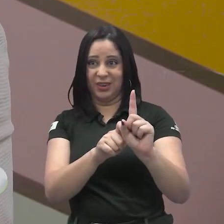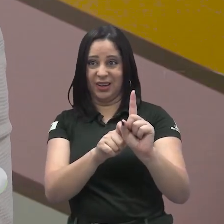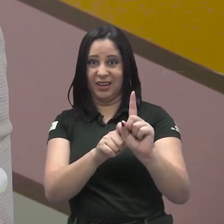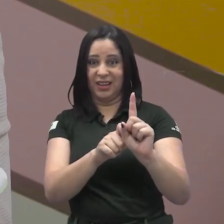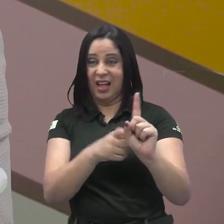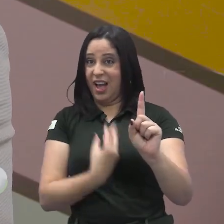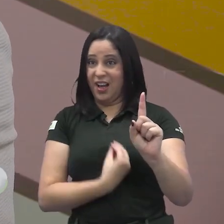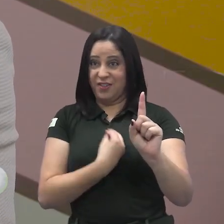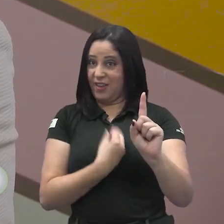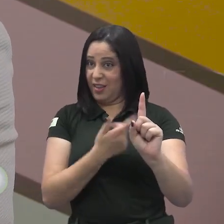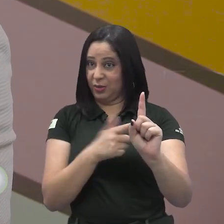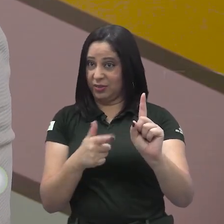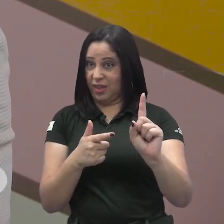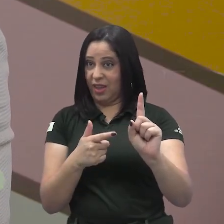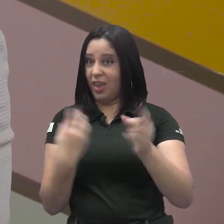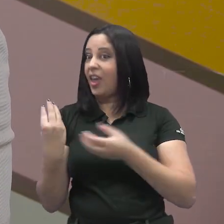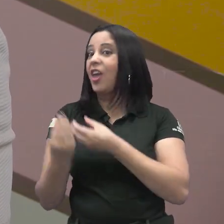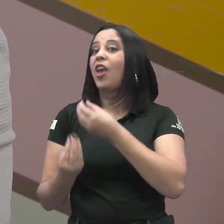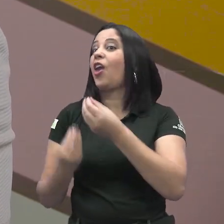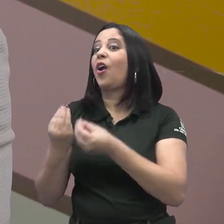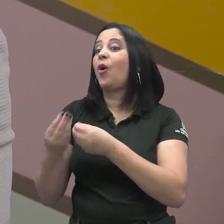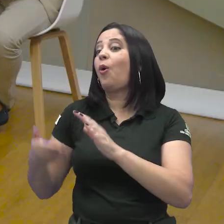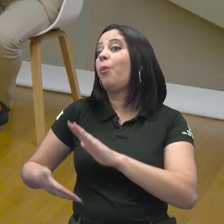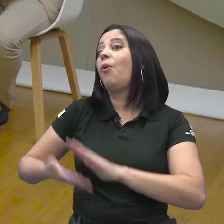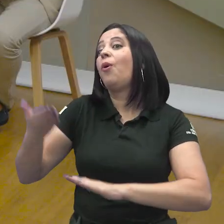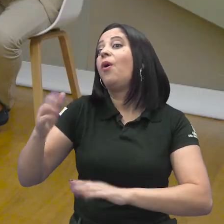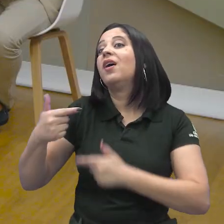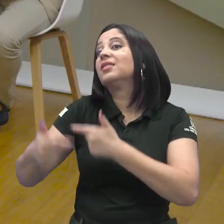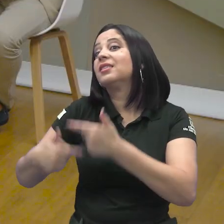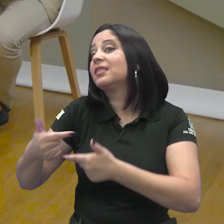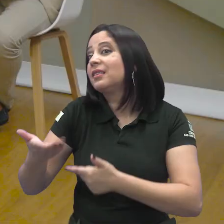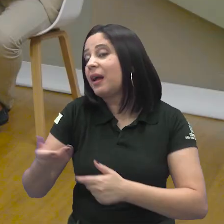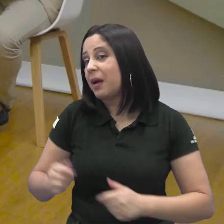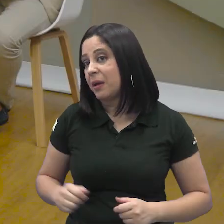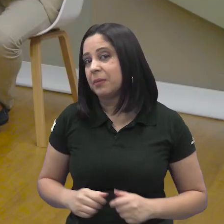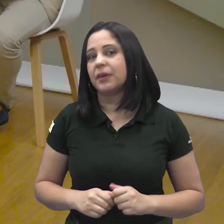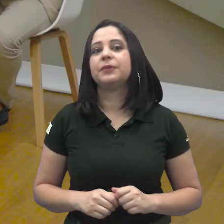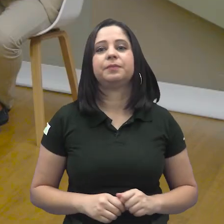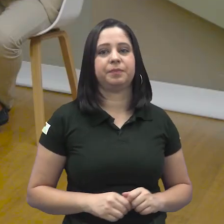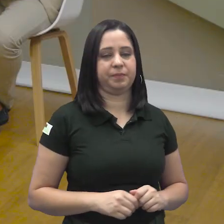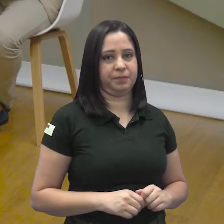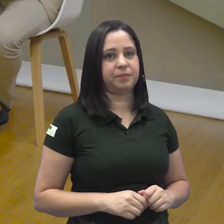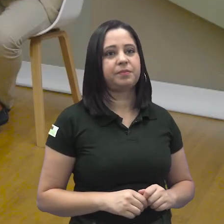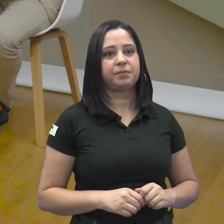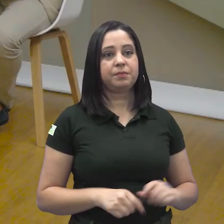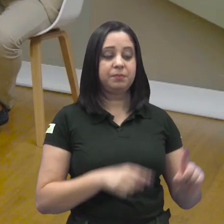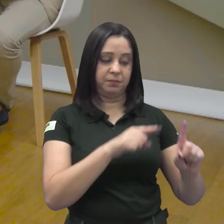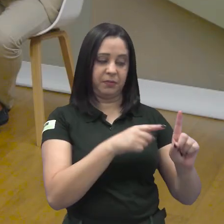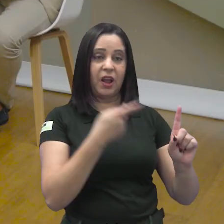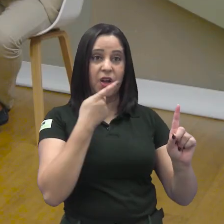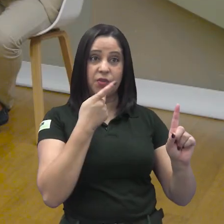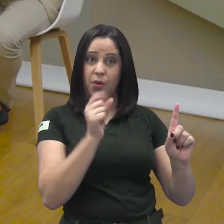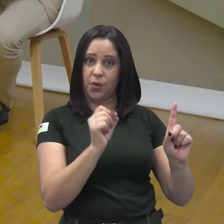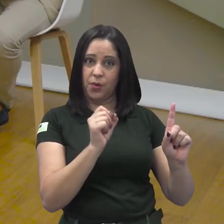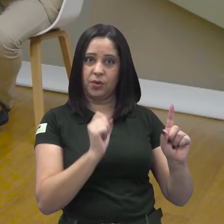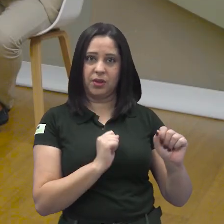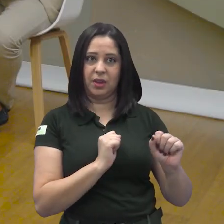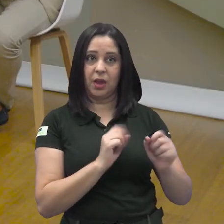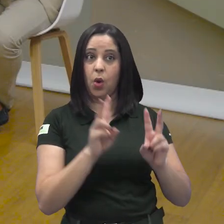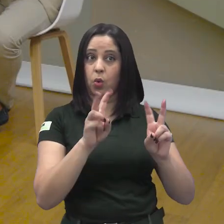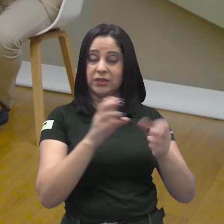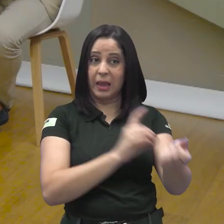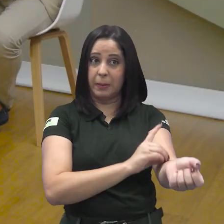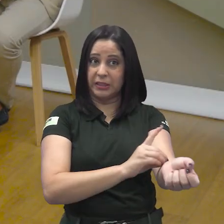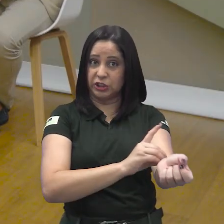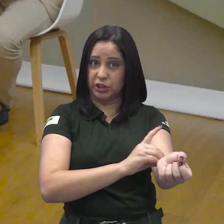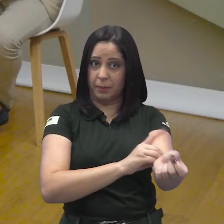Então, primeiro, você tem que cuidar do CPF. É verdade, doutor. E uma coisa também que ela ficou claro no vídeo, né, na nossa reportagem, foi a questão da diabetes.